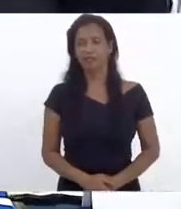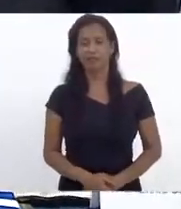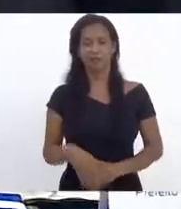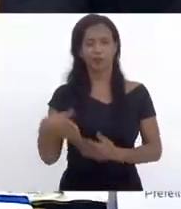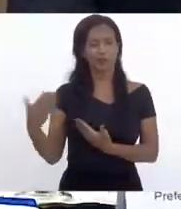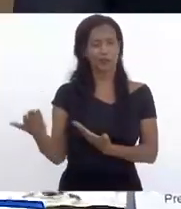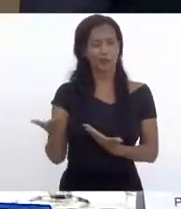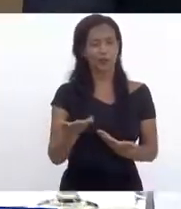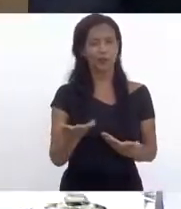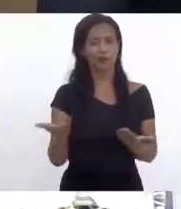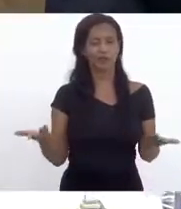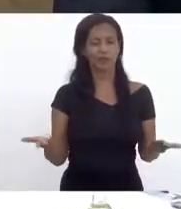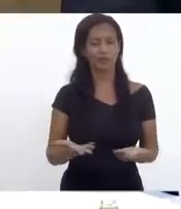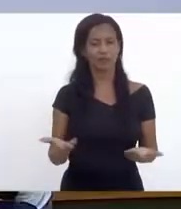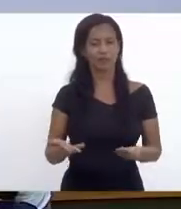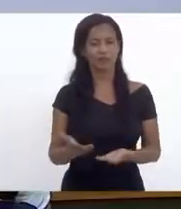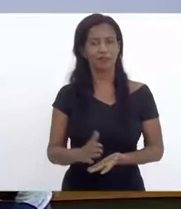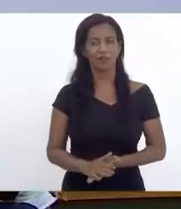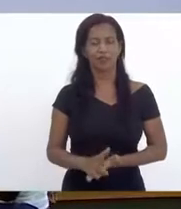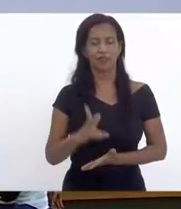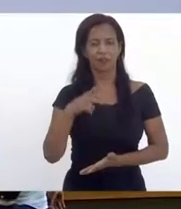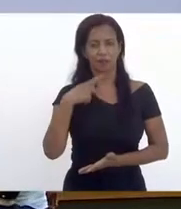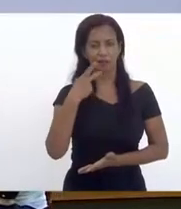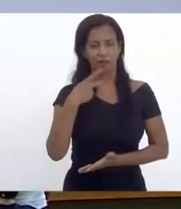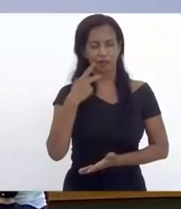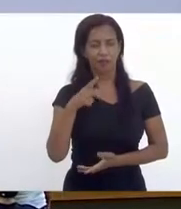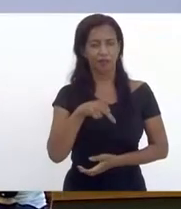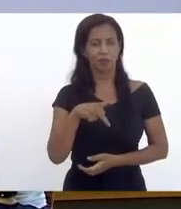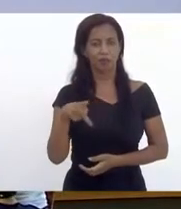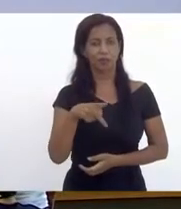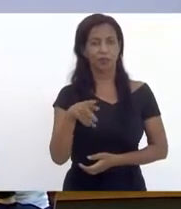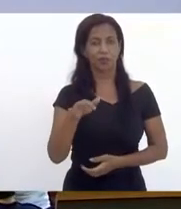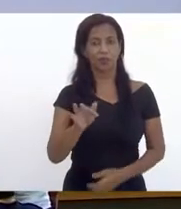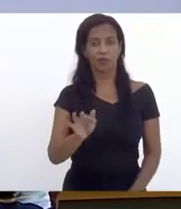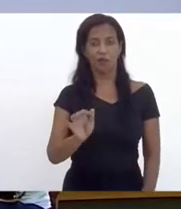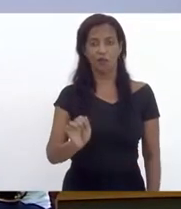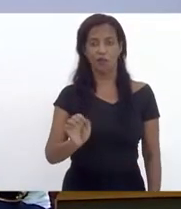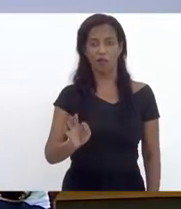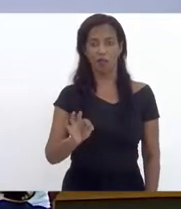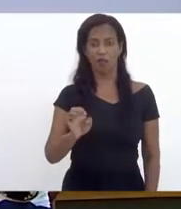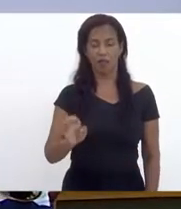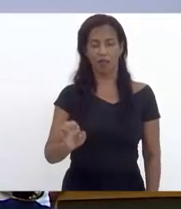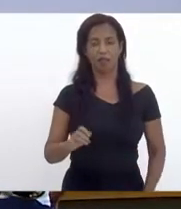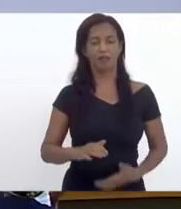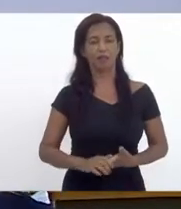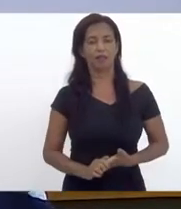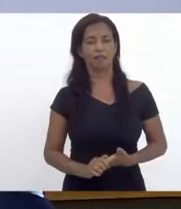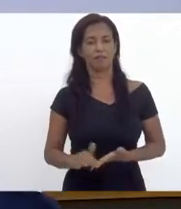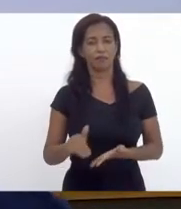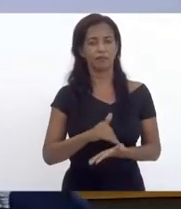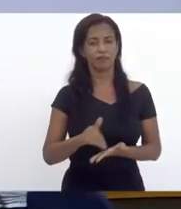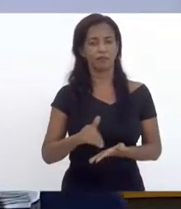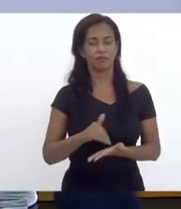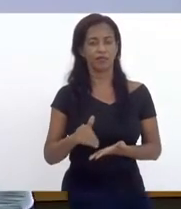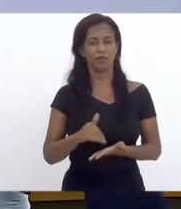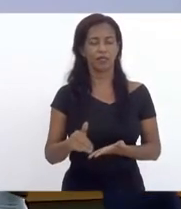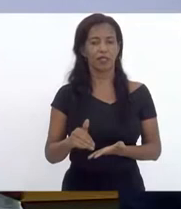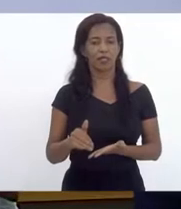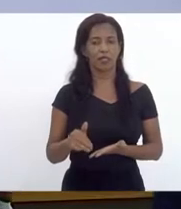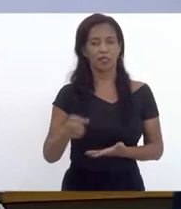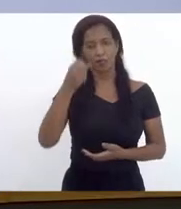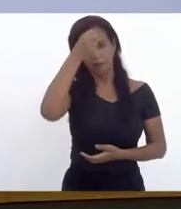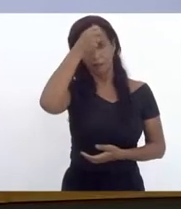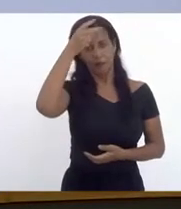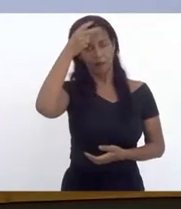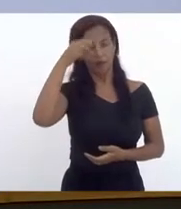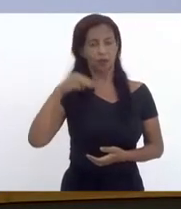Convido agora, para fazer uso da fala, o professor da FAETEC e turismólogo da Secretaria Municipal de Junta de Turismo da Prefeitura de